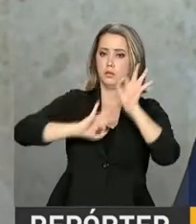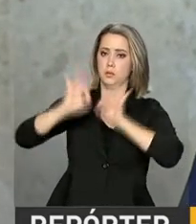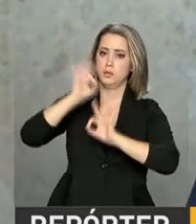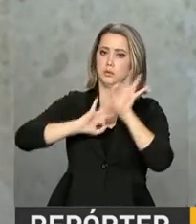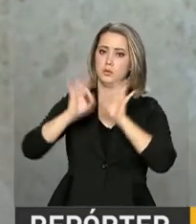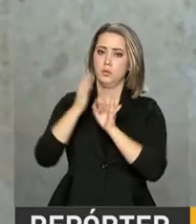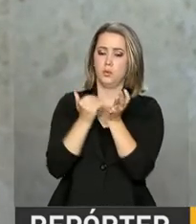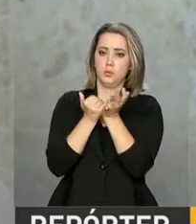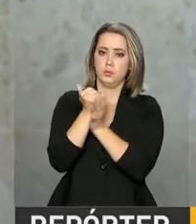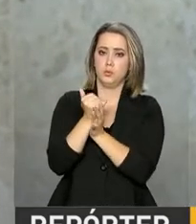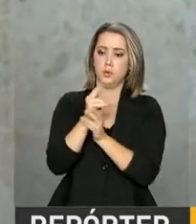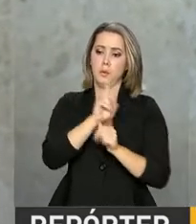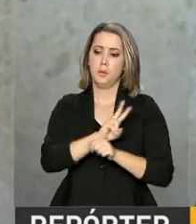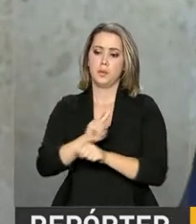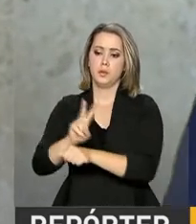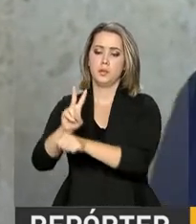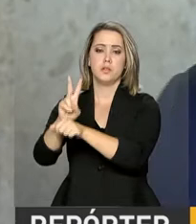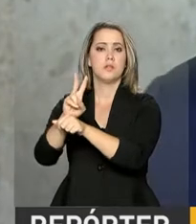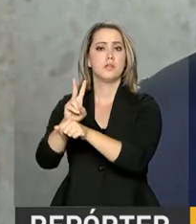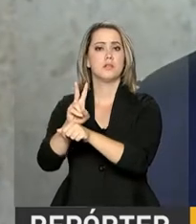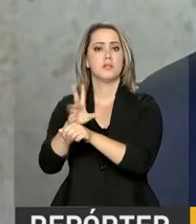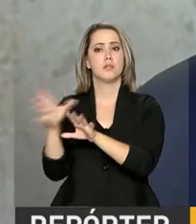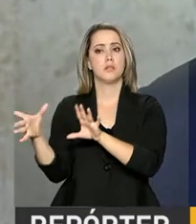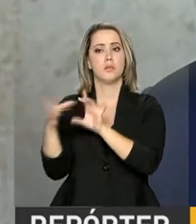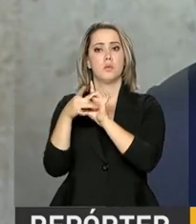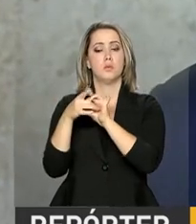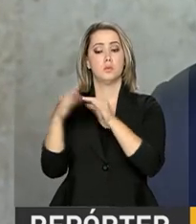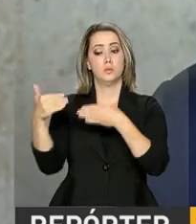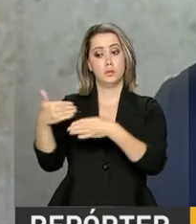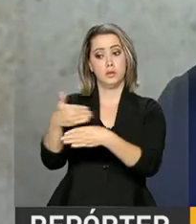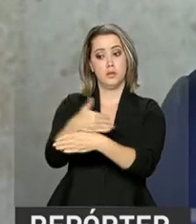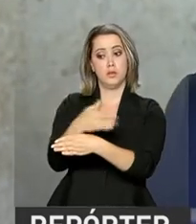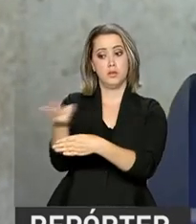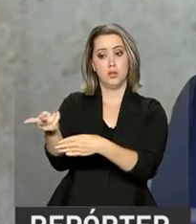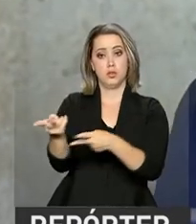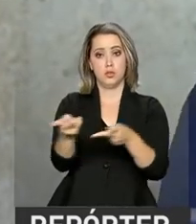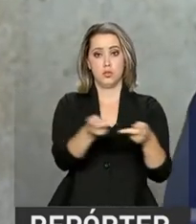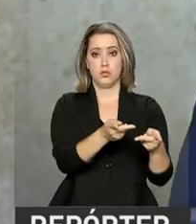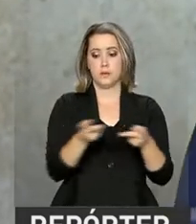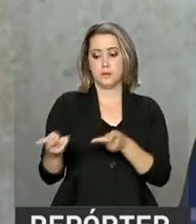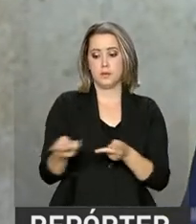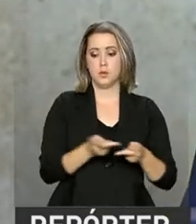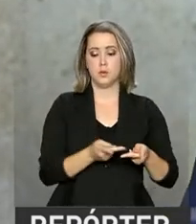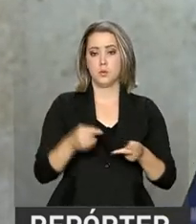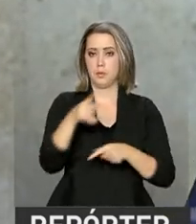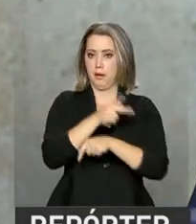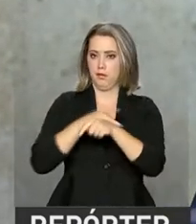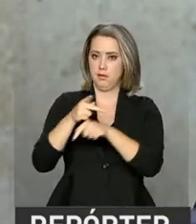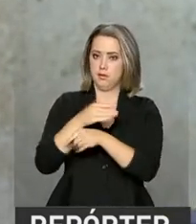conhecido Programa de Proteção Integrado de Fronteira, com base nele para garantia das nossas fronteiras,